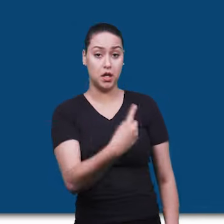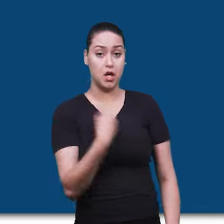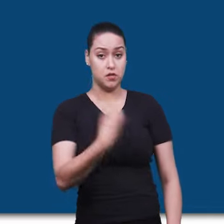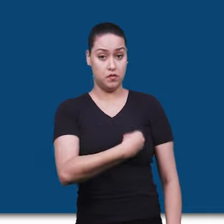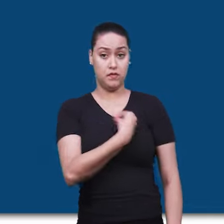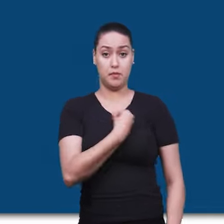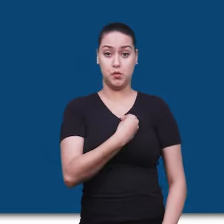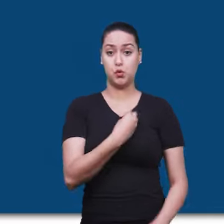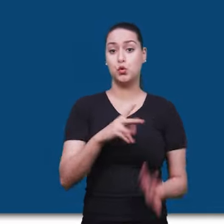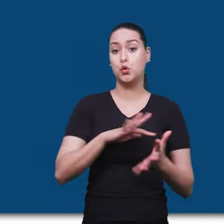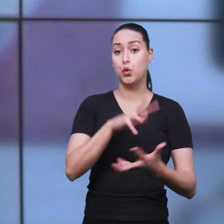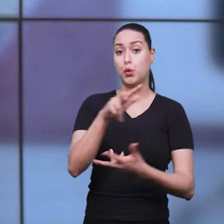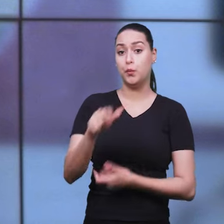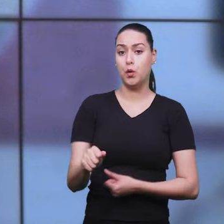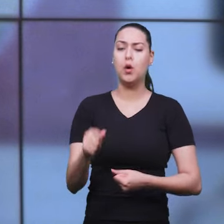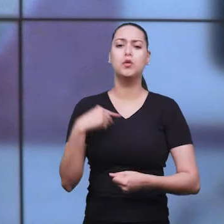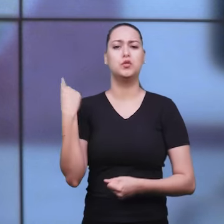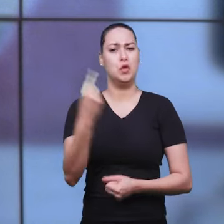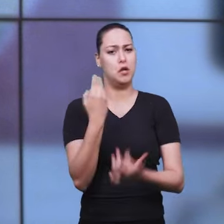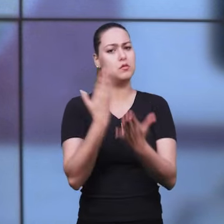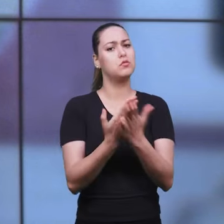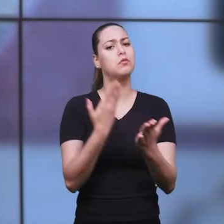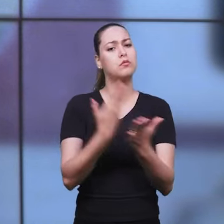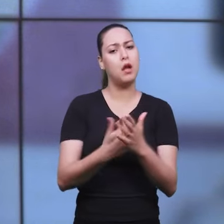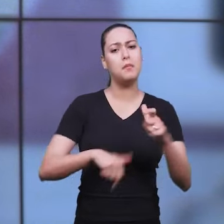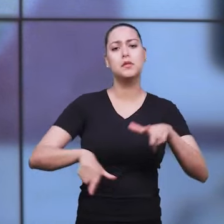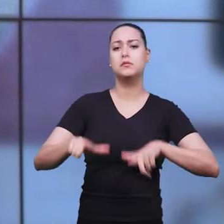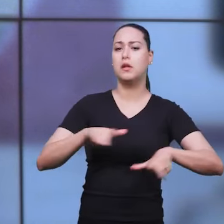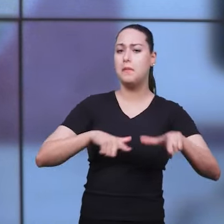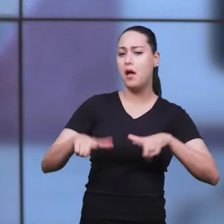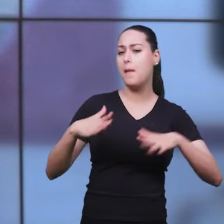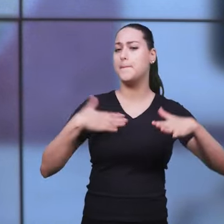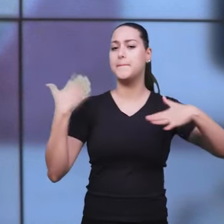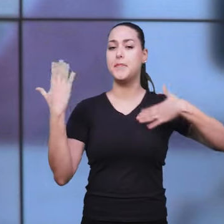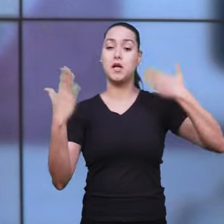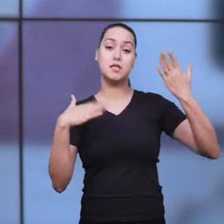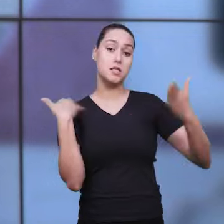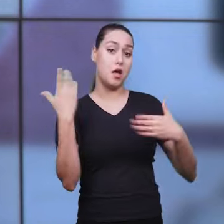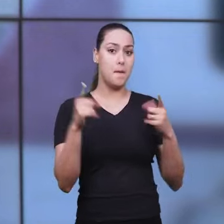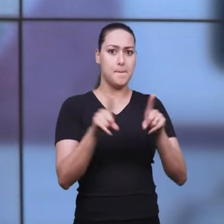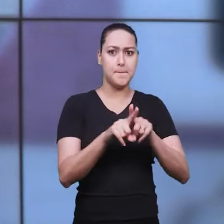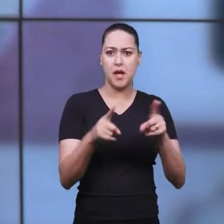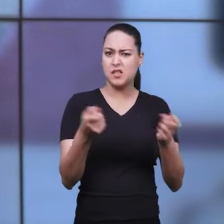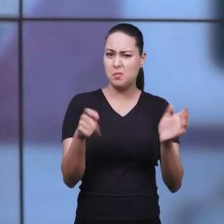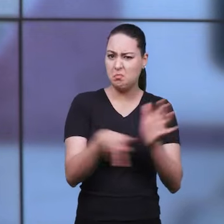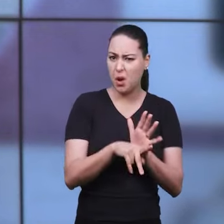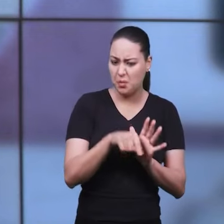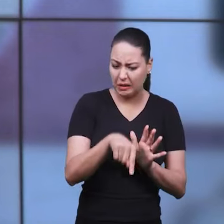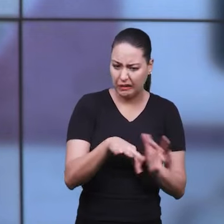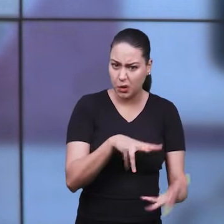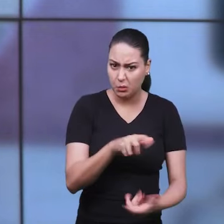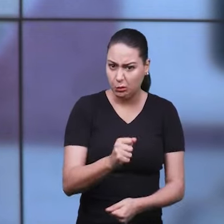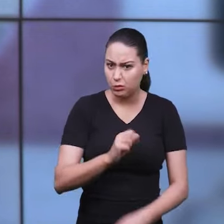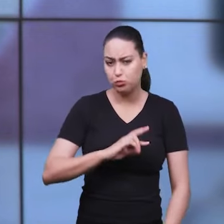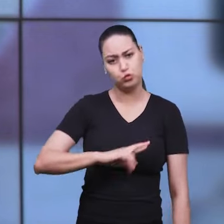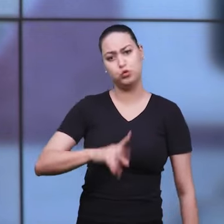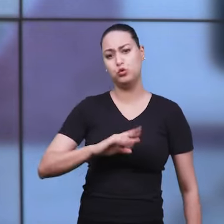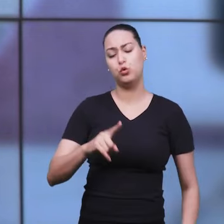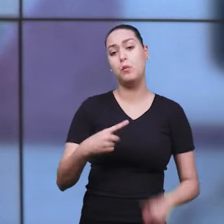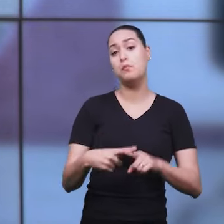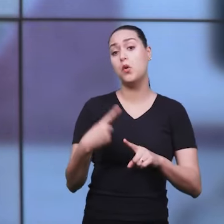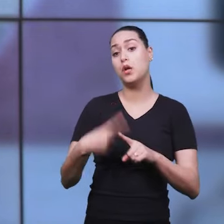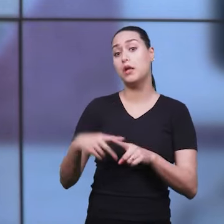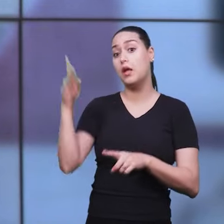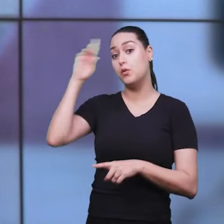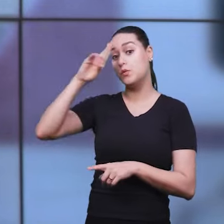que vivemos neste mundo, aqui nós estudamos, trabalhamos, passeamos, mas não pertencemos a este mundo, porque